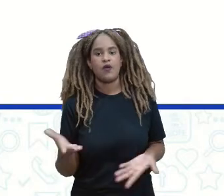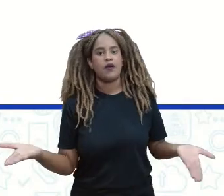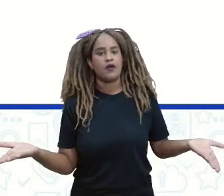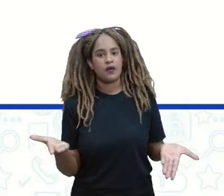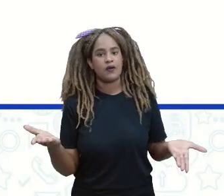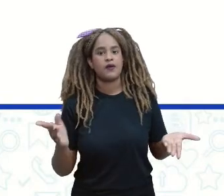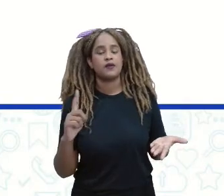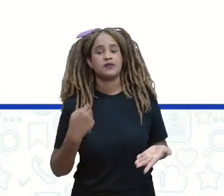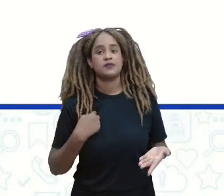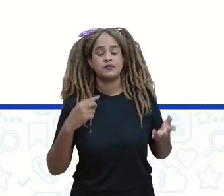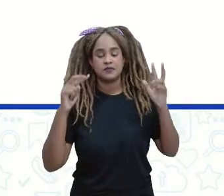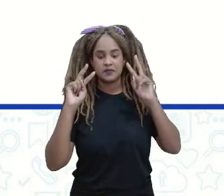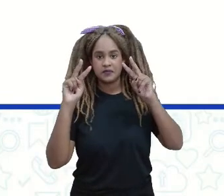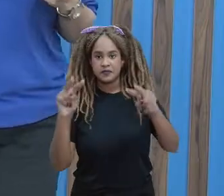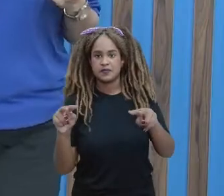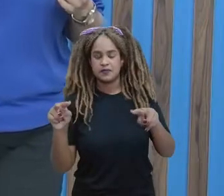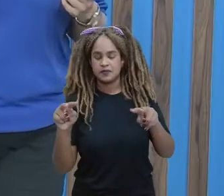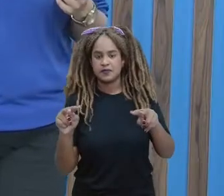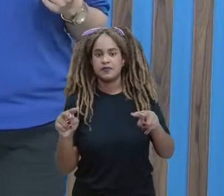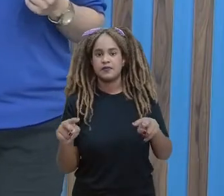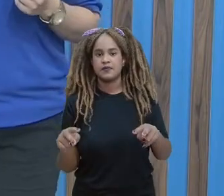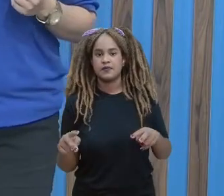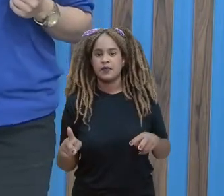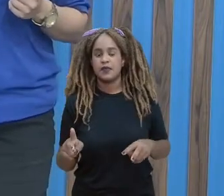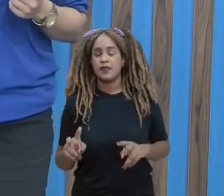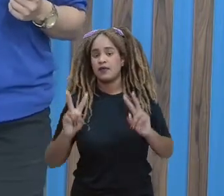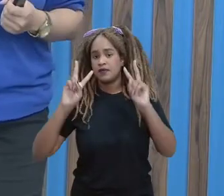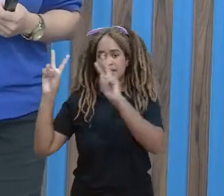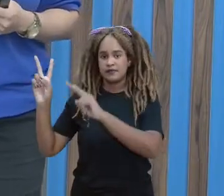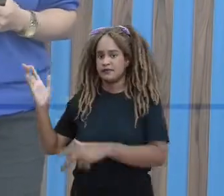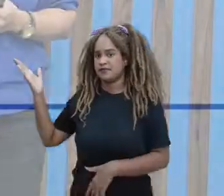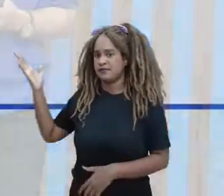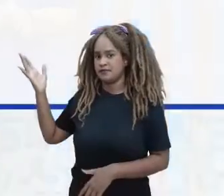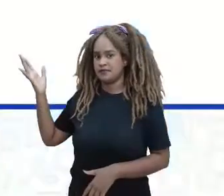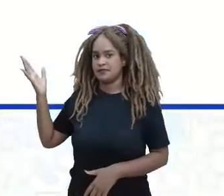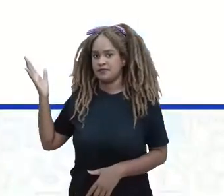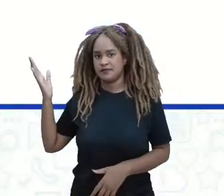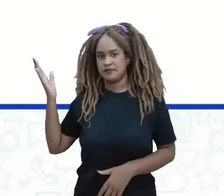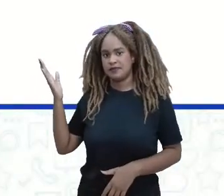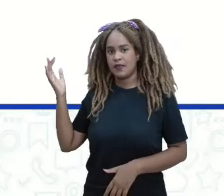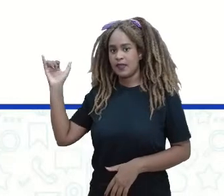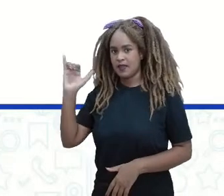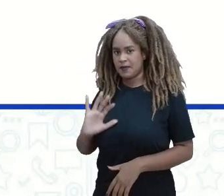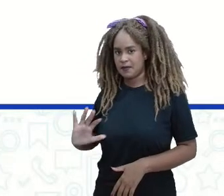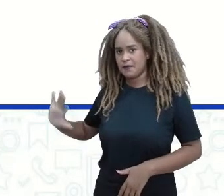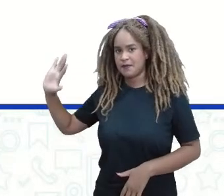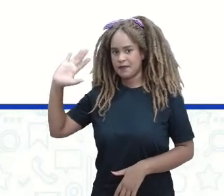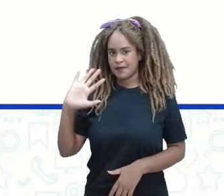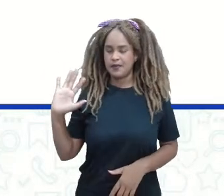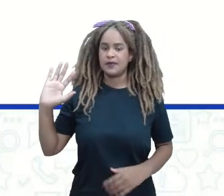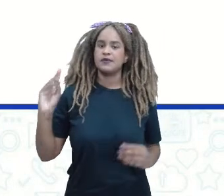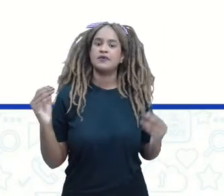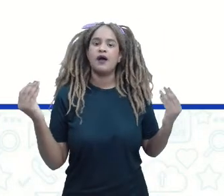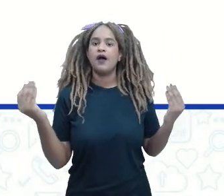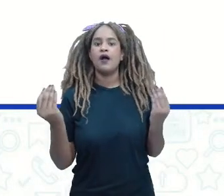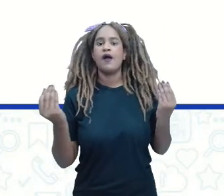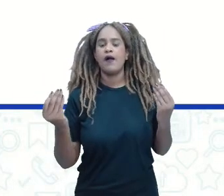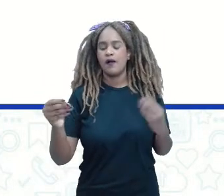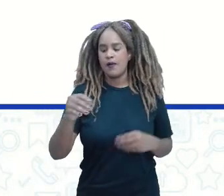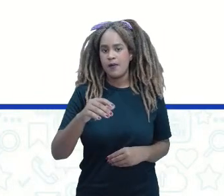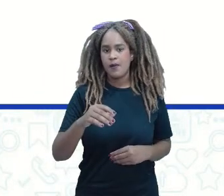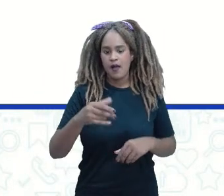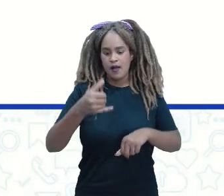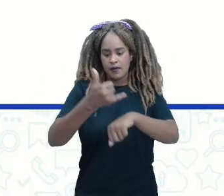visualizar esse campo, né? Agora, observando aí essa figura, observando como estão dispostas